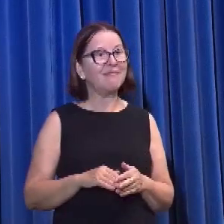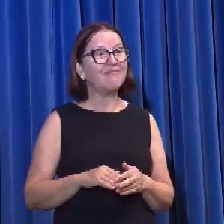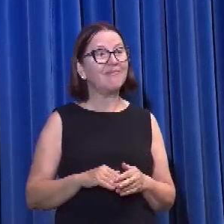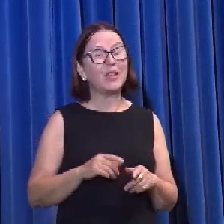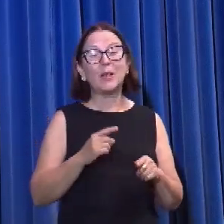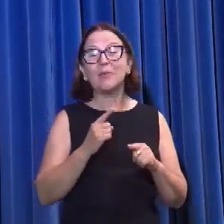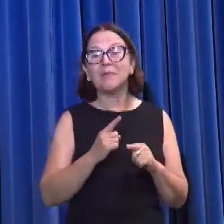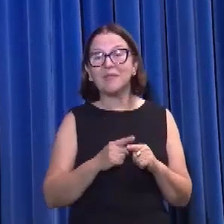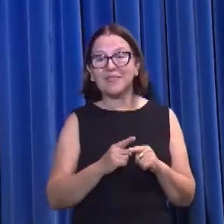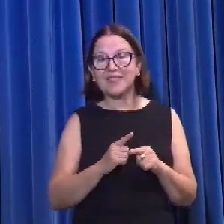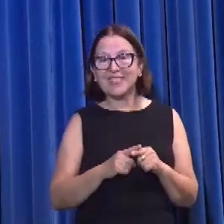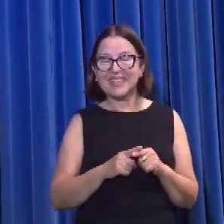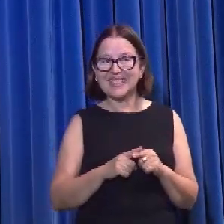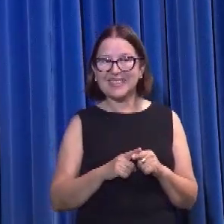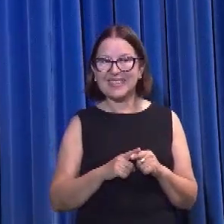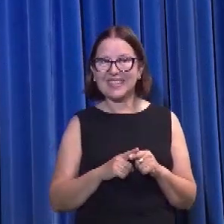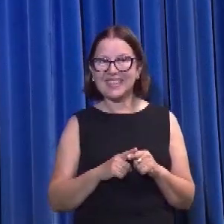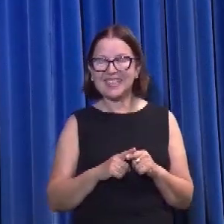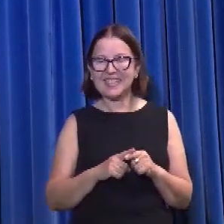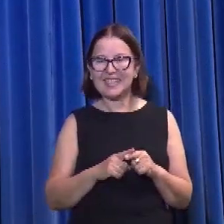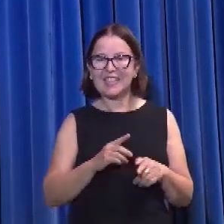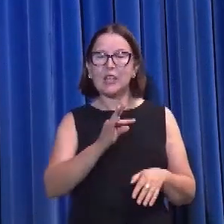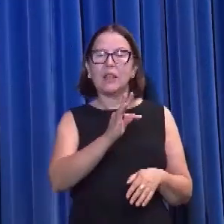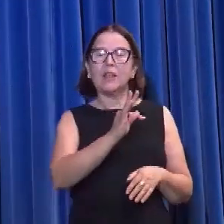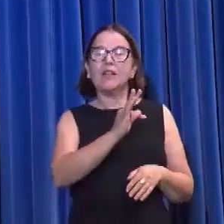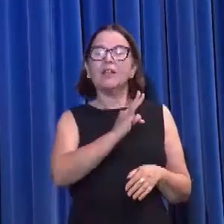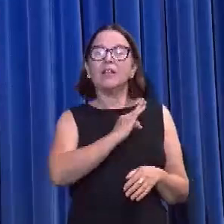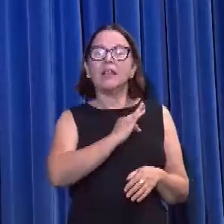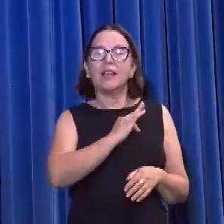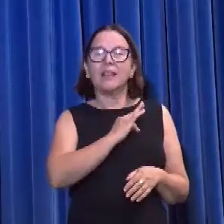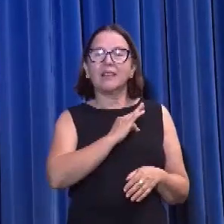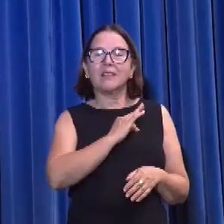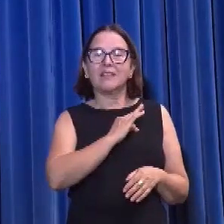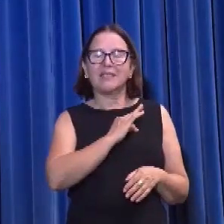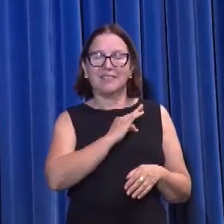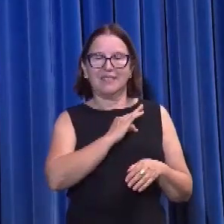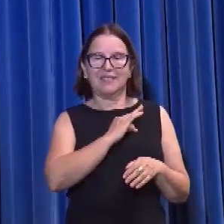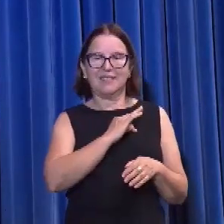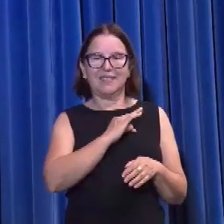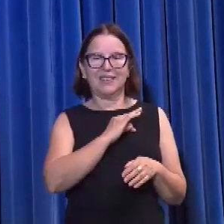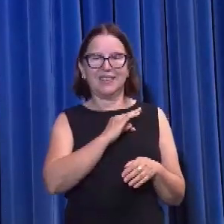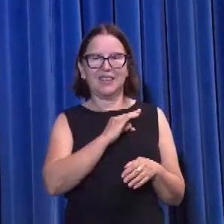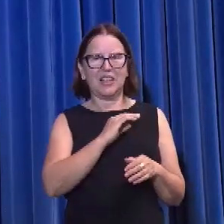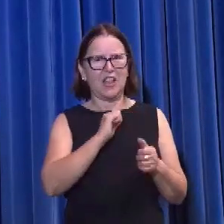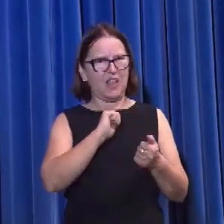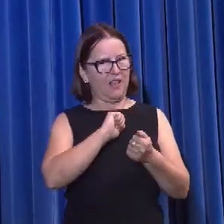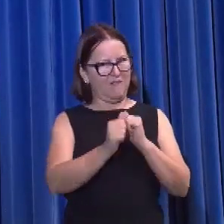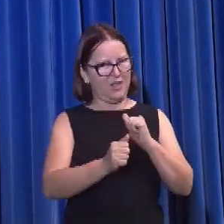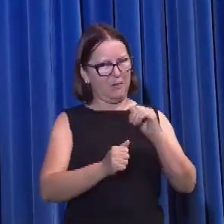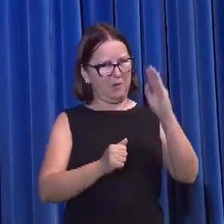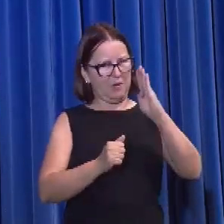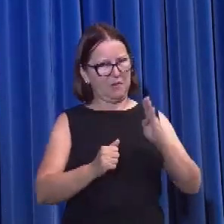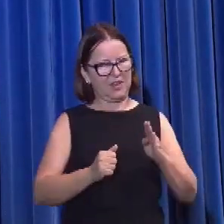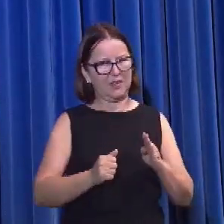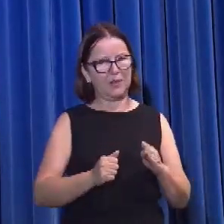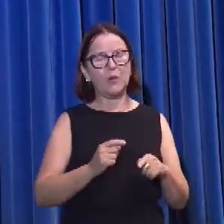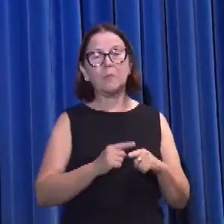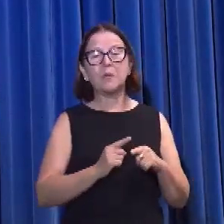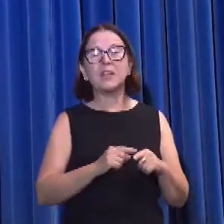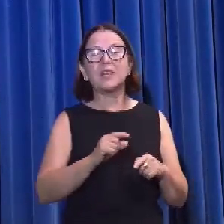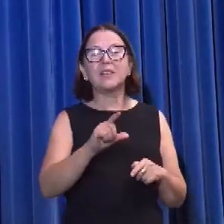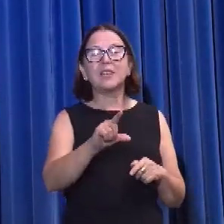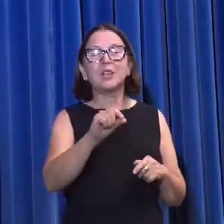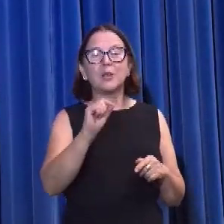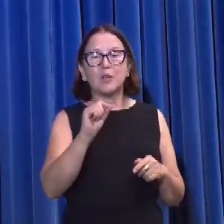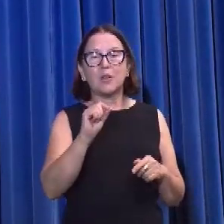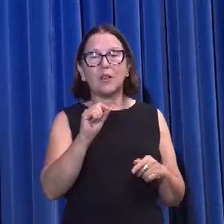Por que um técnico da seleção brasileira escolhe os seus